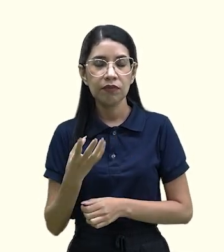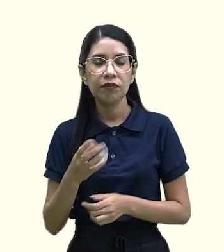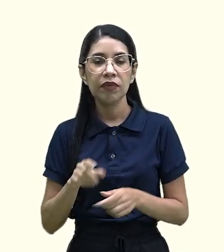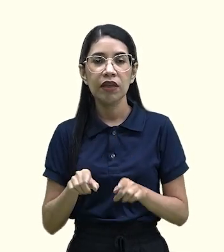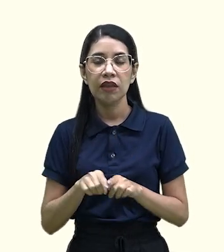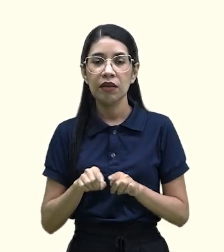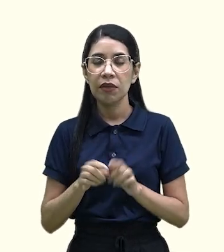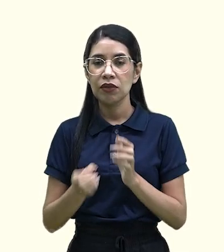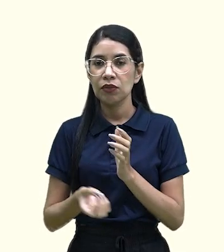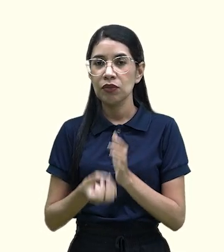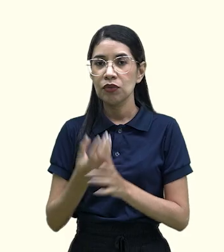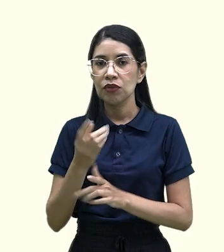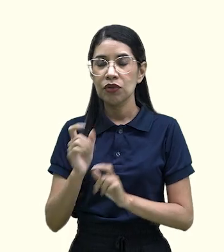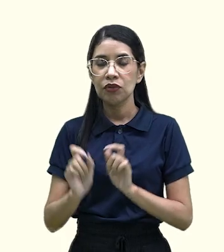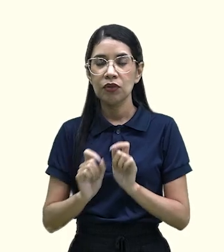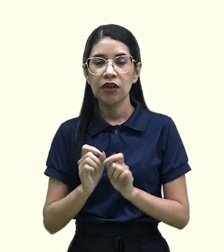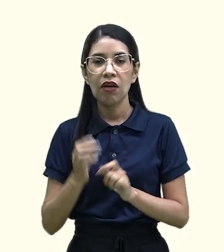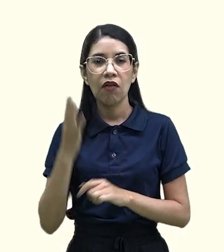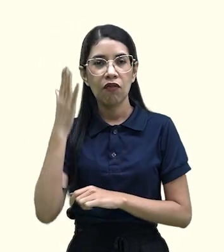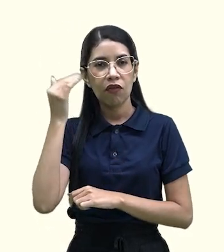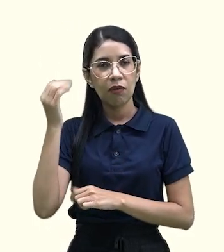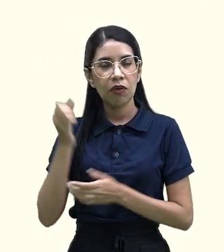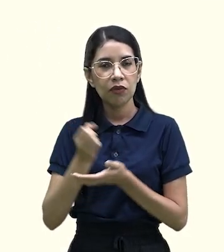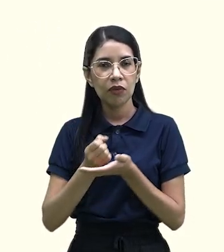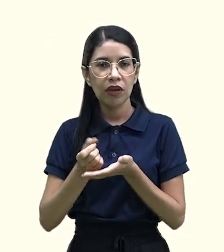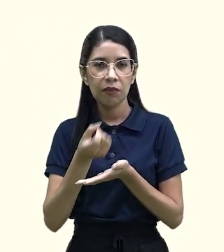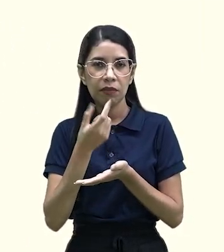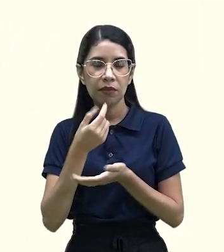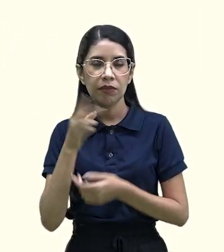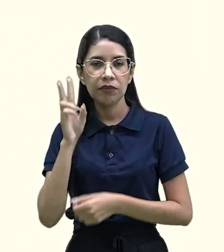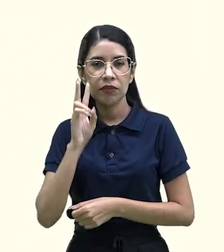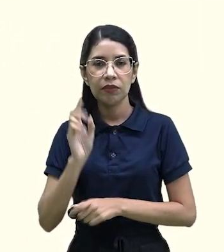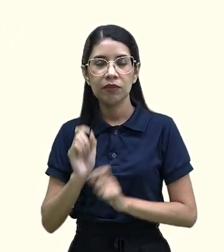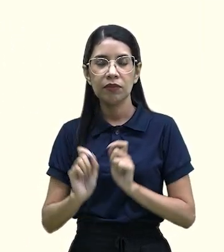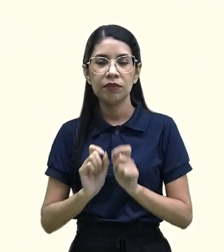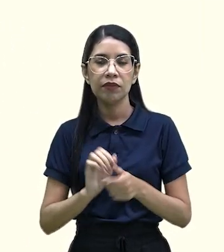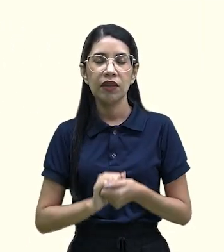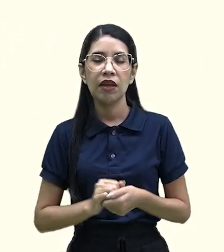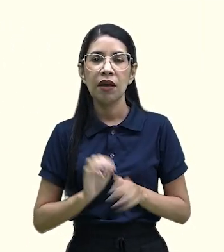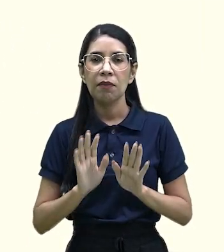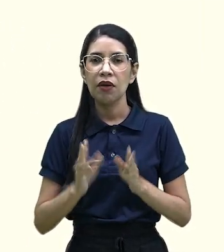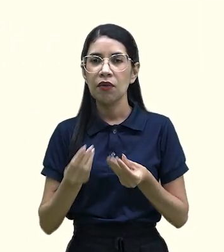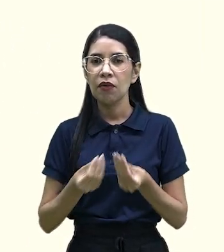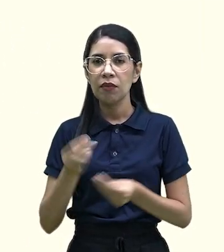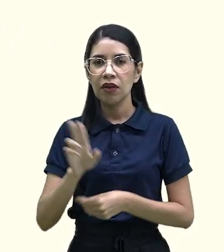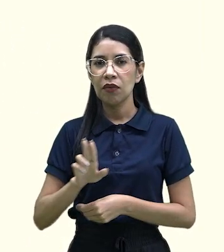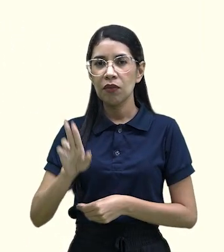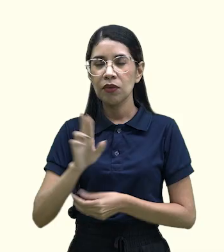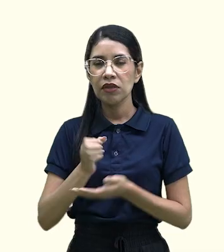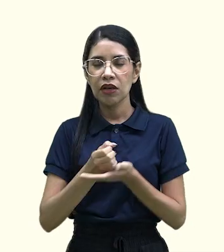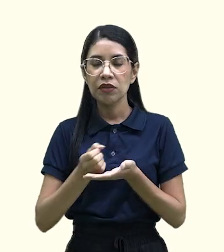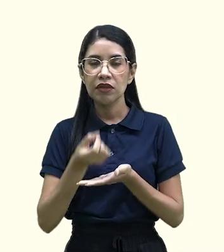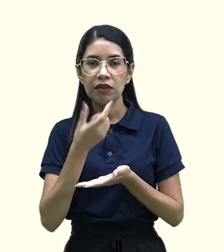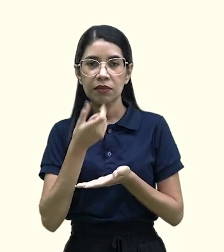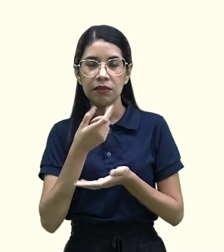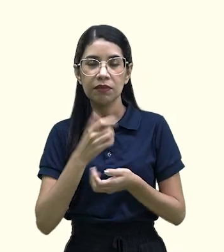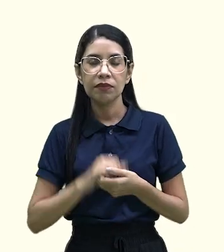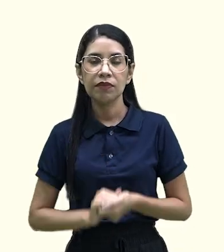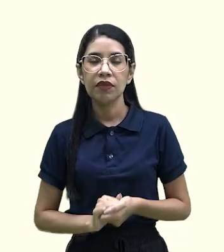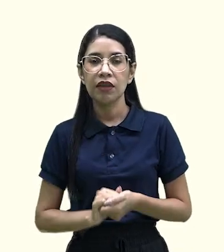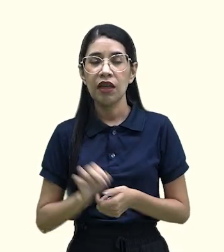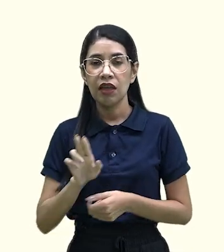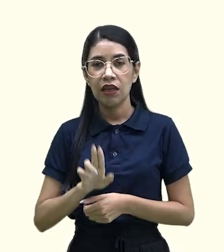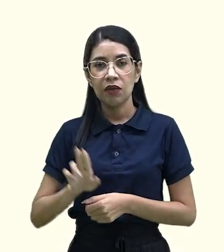Surgia nesse momento o mais famoso antibiótico da história. Qual a utilização da penicilina? A